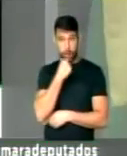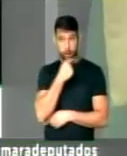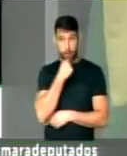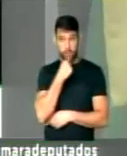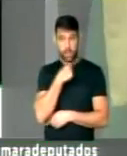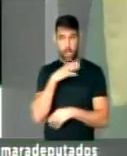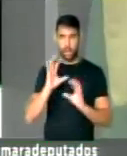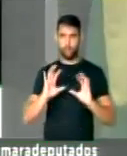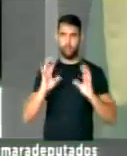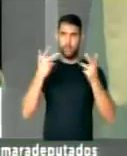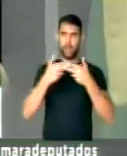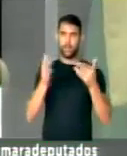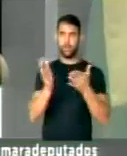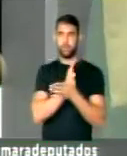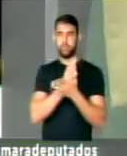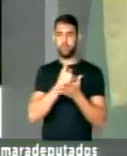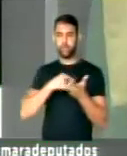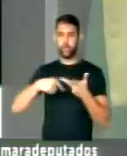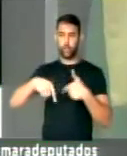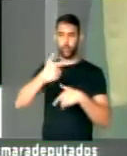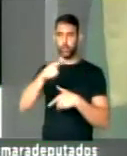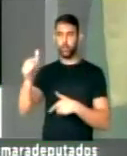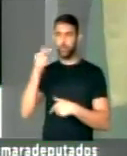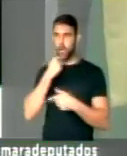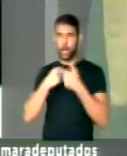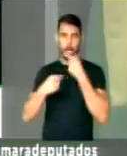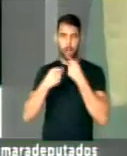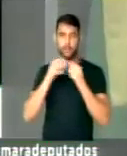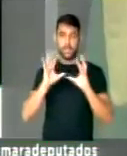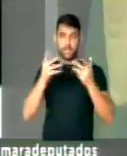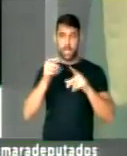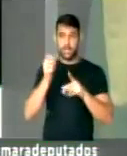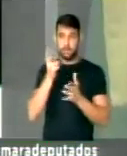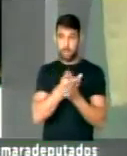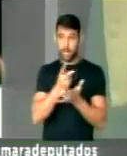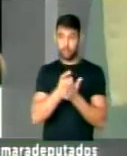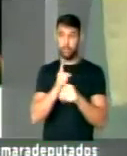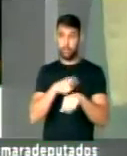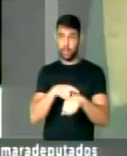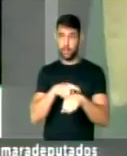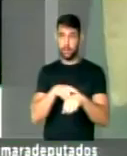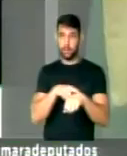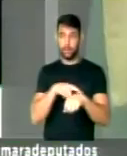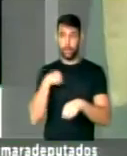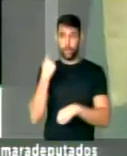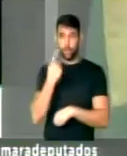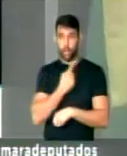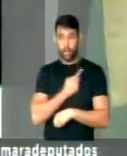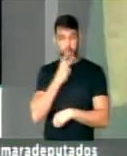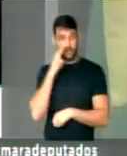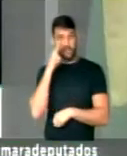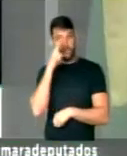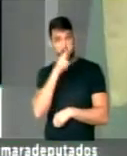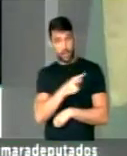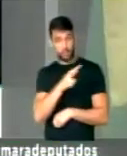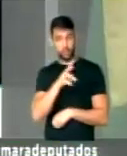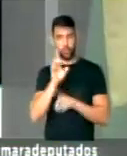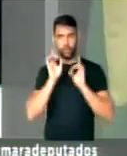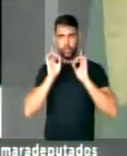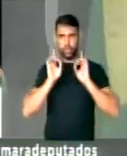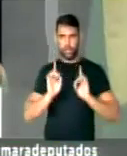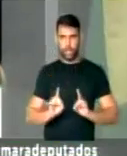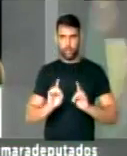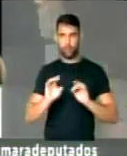é comemorado por tantos outros homens. Neste mesmo momento, nós vimos os